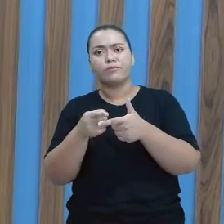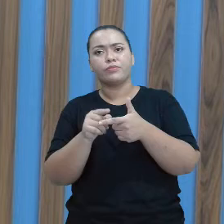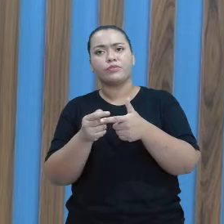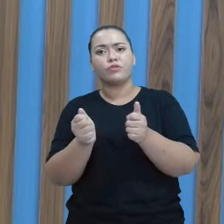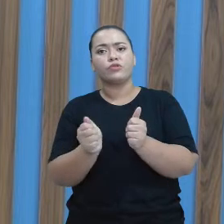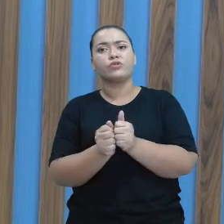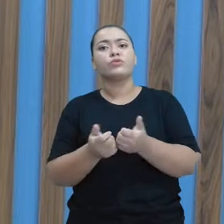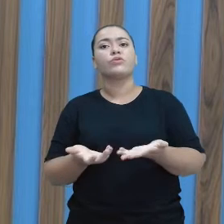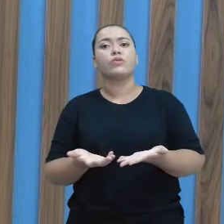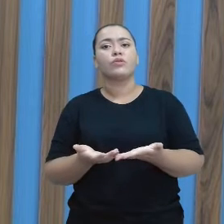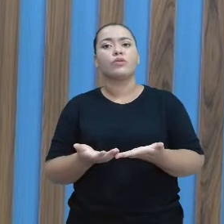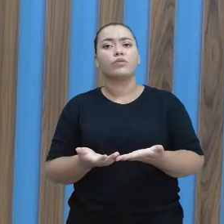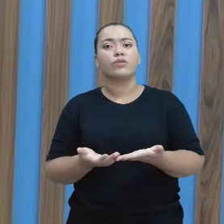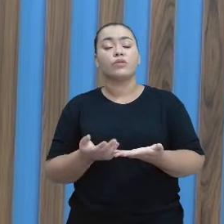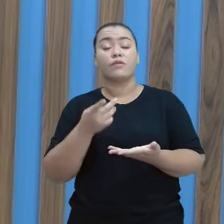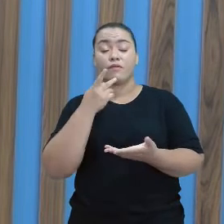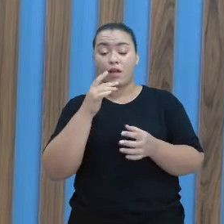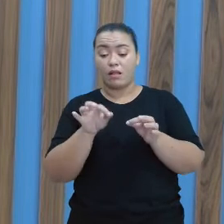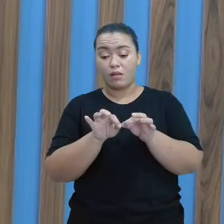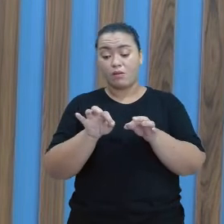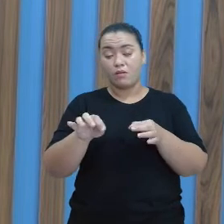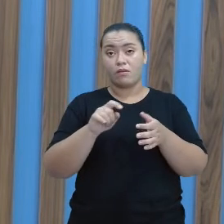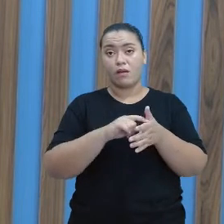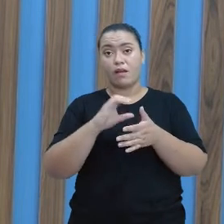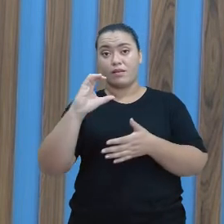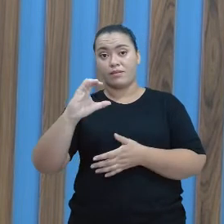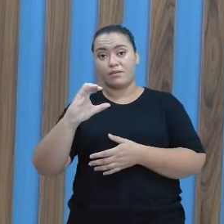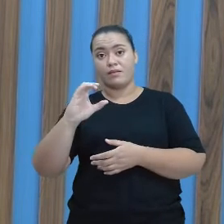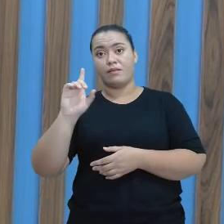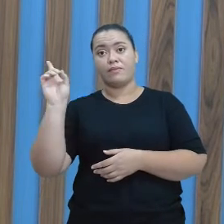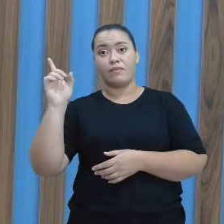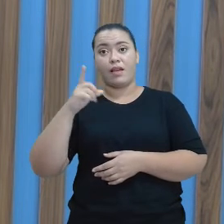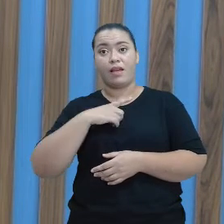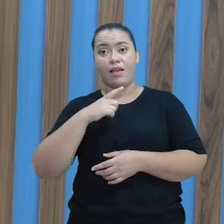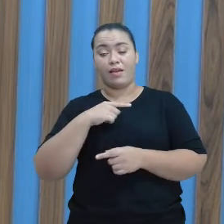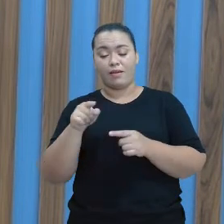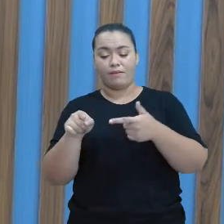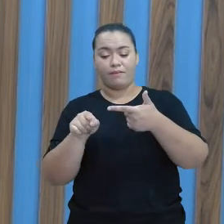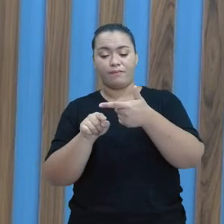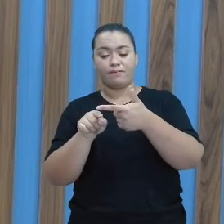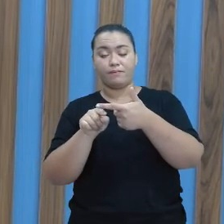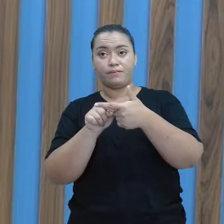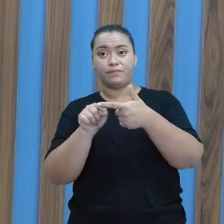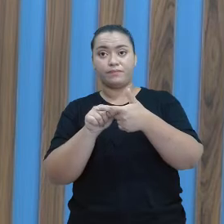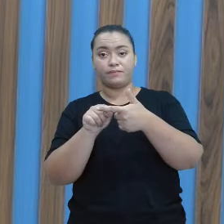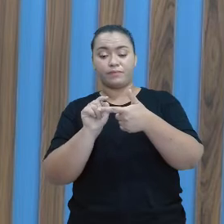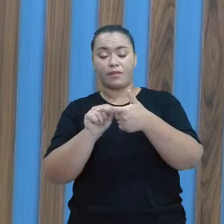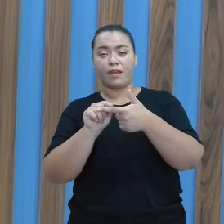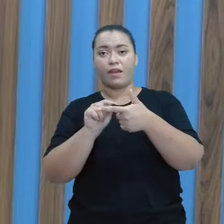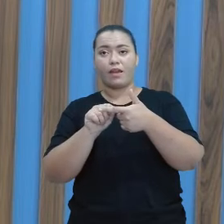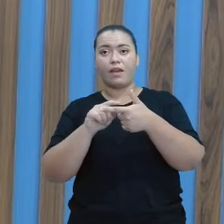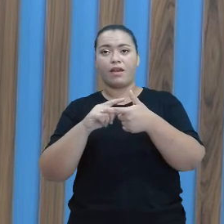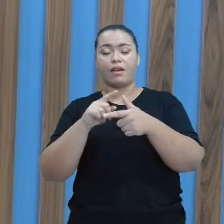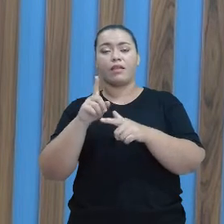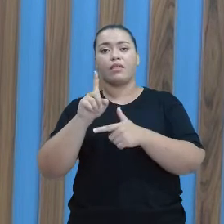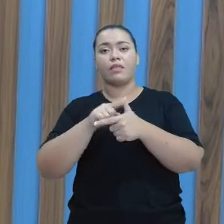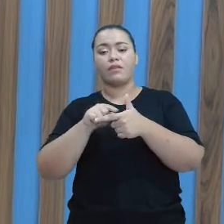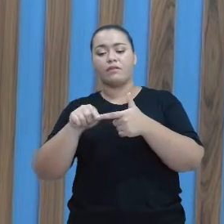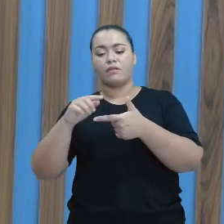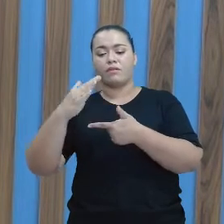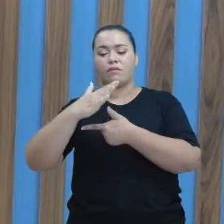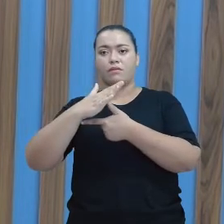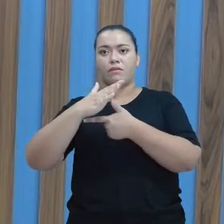com a hipotenusa, né? É o comprimento do C. Então, o cateto adjacente é o C, dividido pela hipotenusa, que é o A. Ó. A